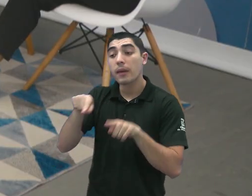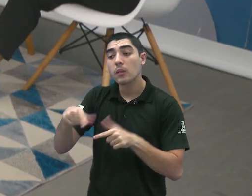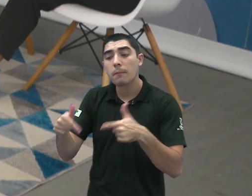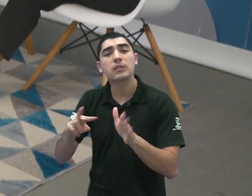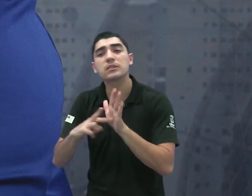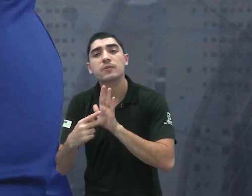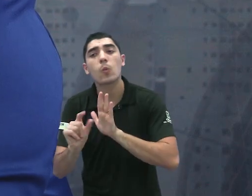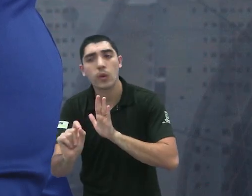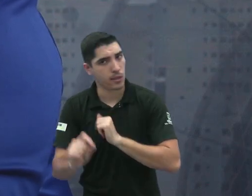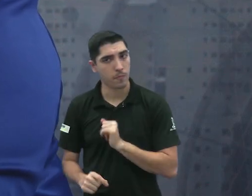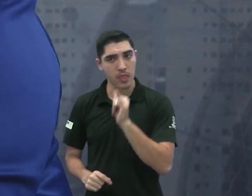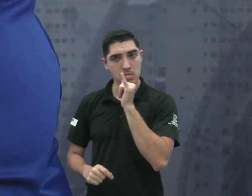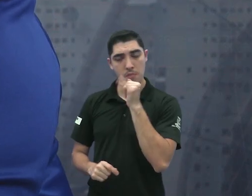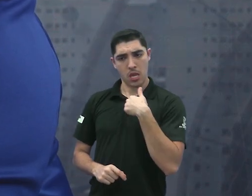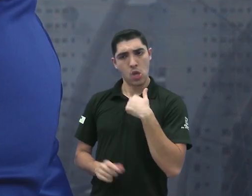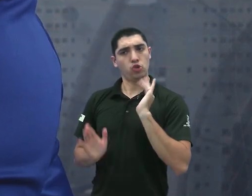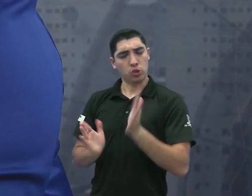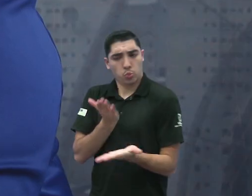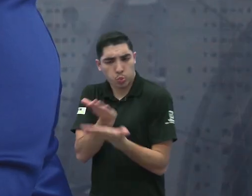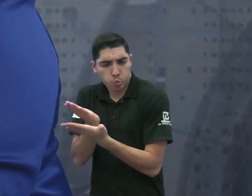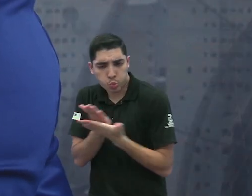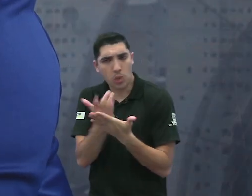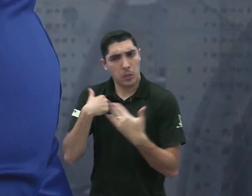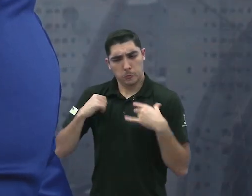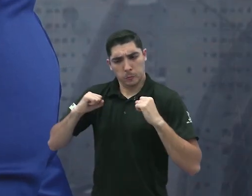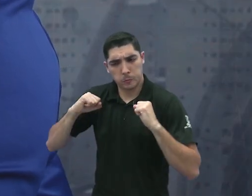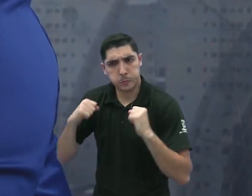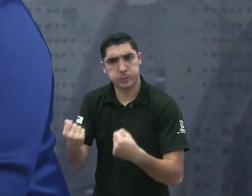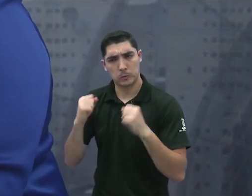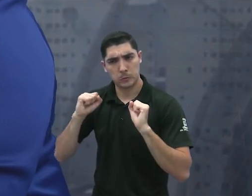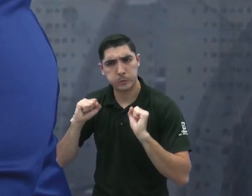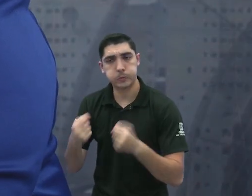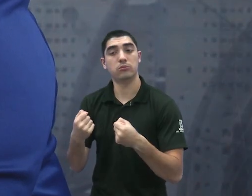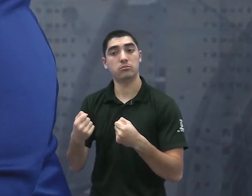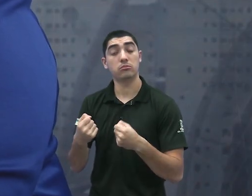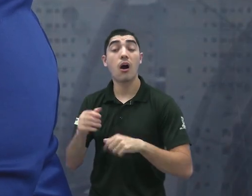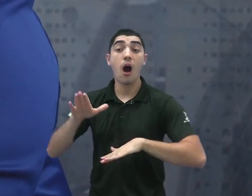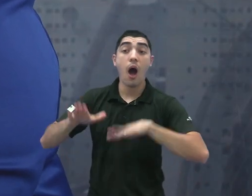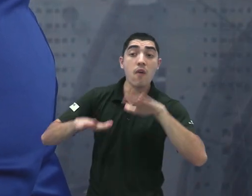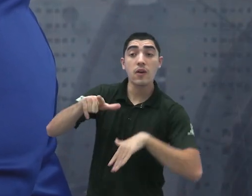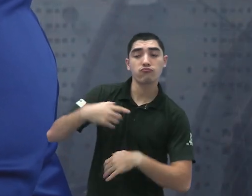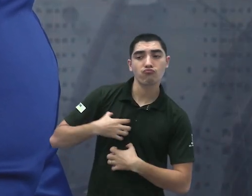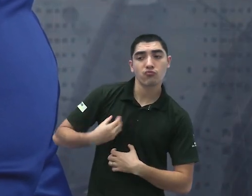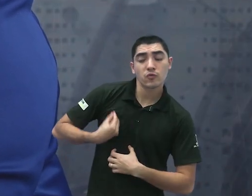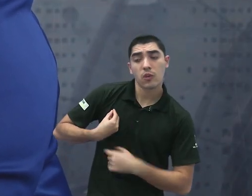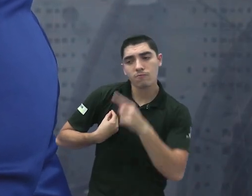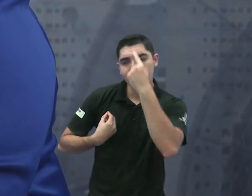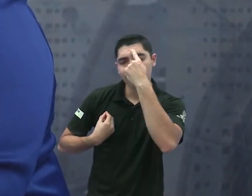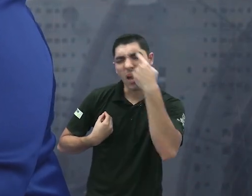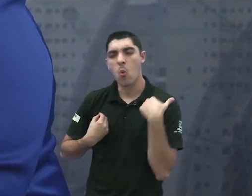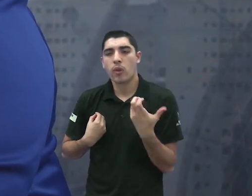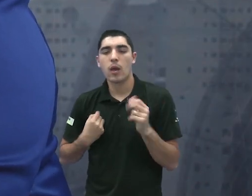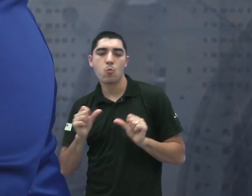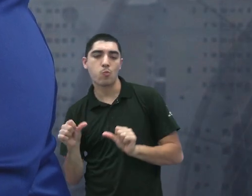está ligado, né, àquilo que eu estudei para fazer, que eu me dediquei para fazer. De repente, em algum momento da vida, esse propósito muda, né?